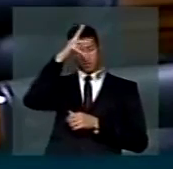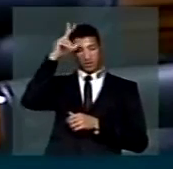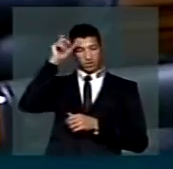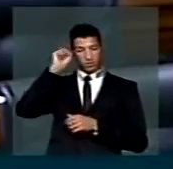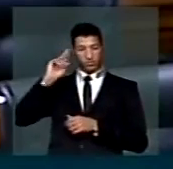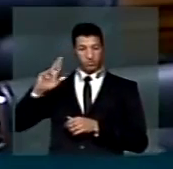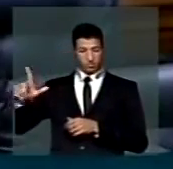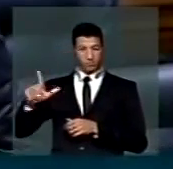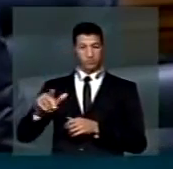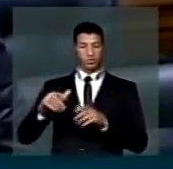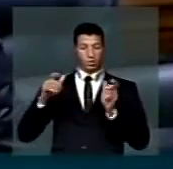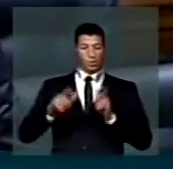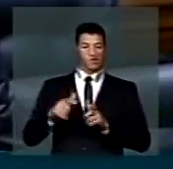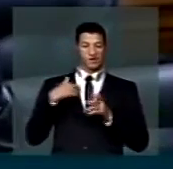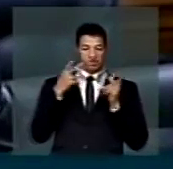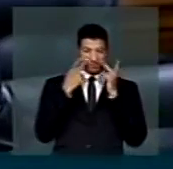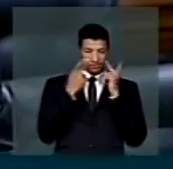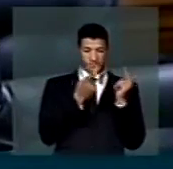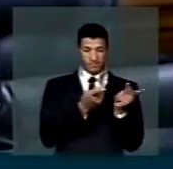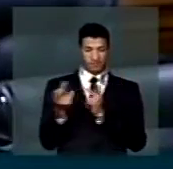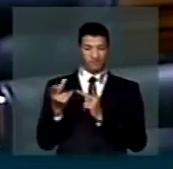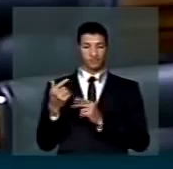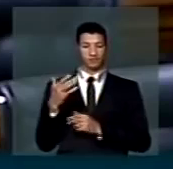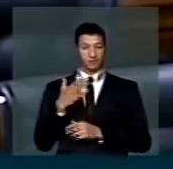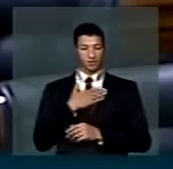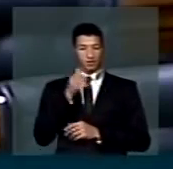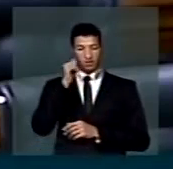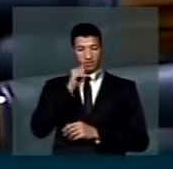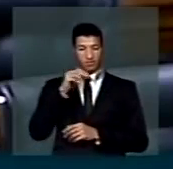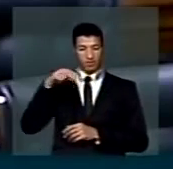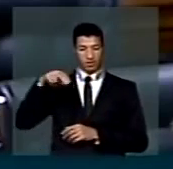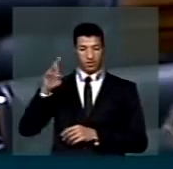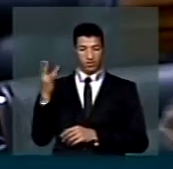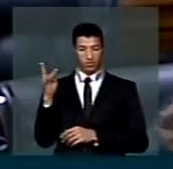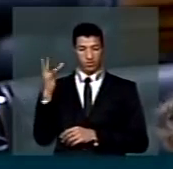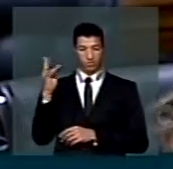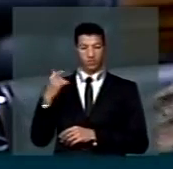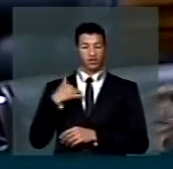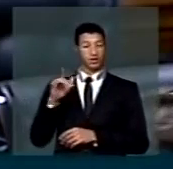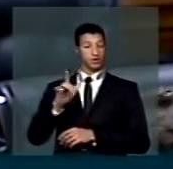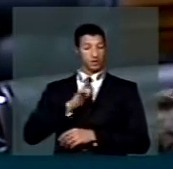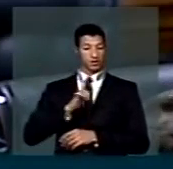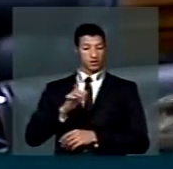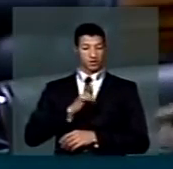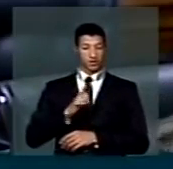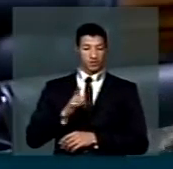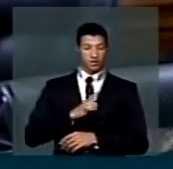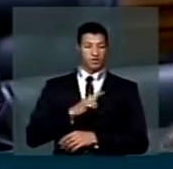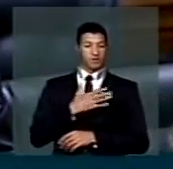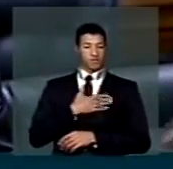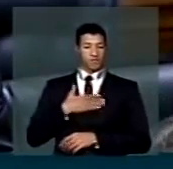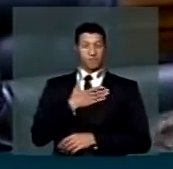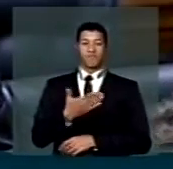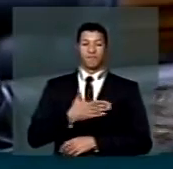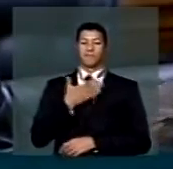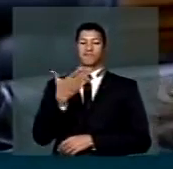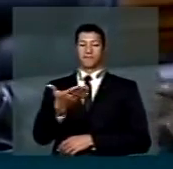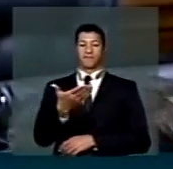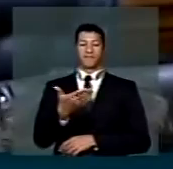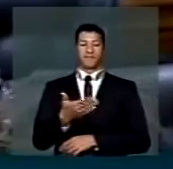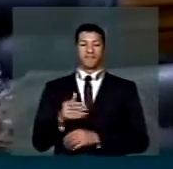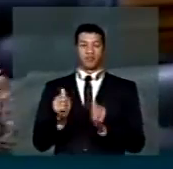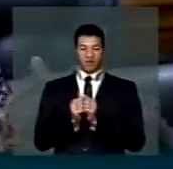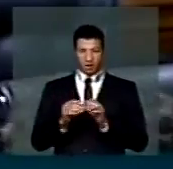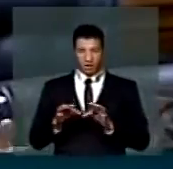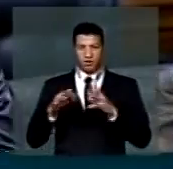do Sul, onde fui visitar a minha noiva, e tive uma agradável surpresa